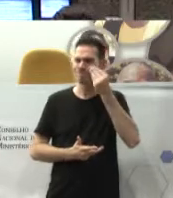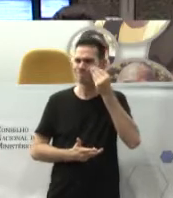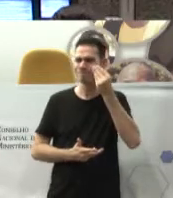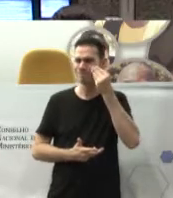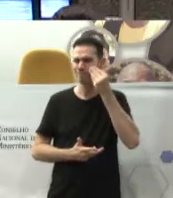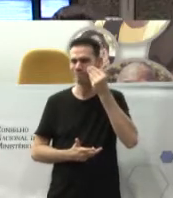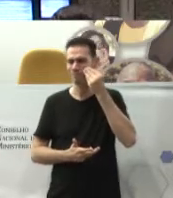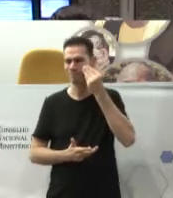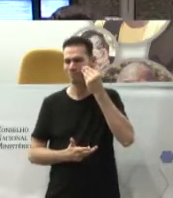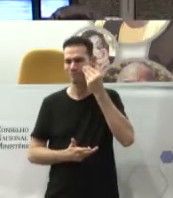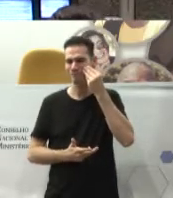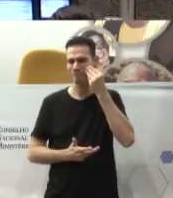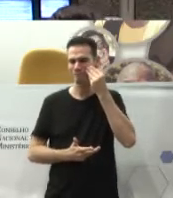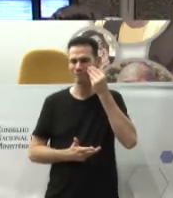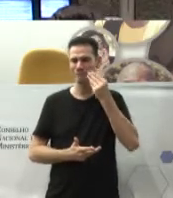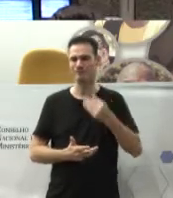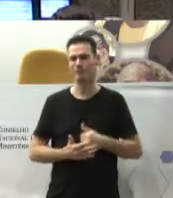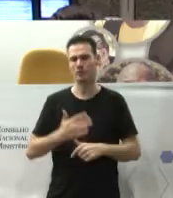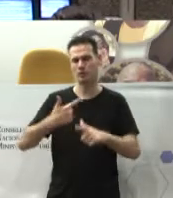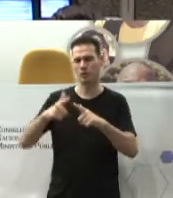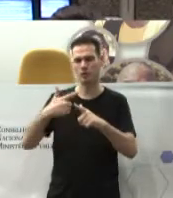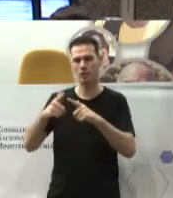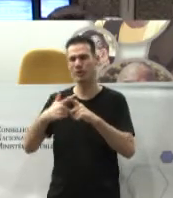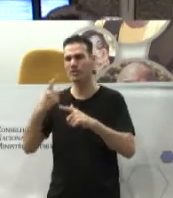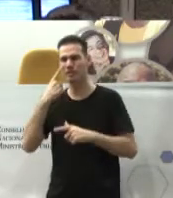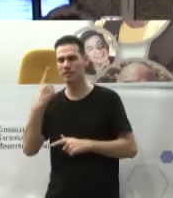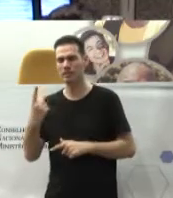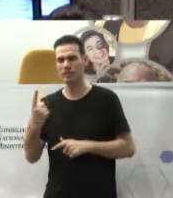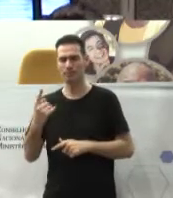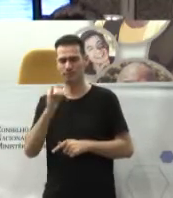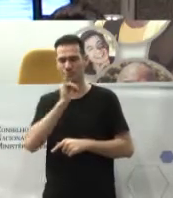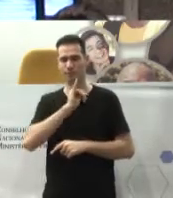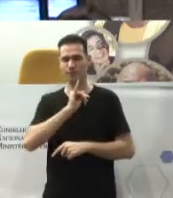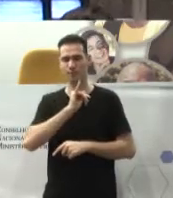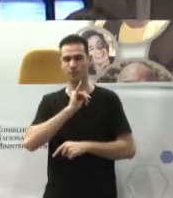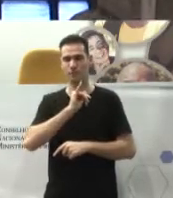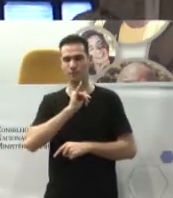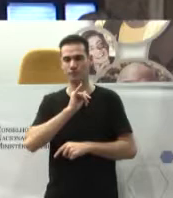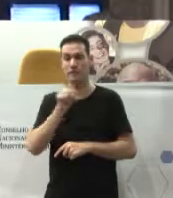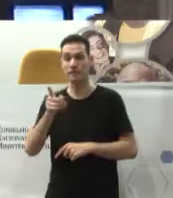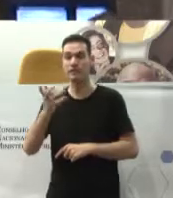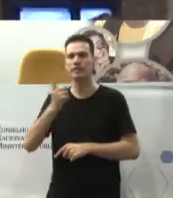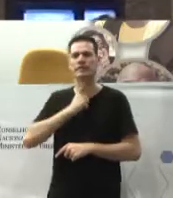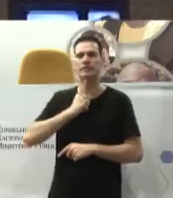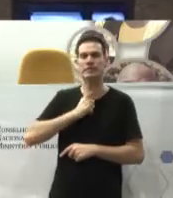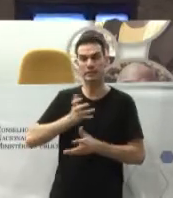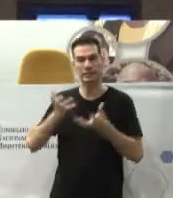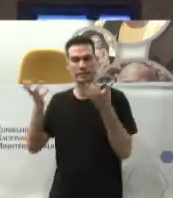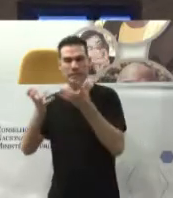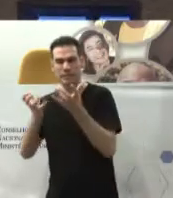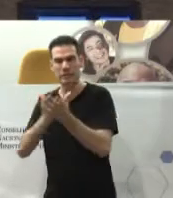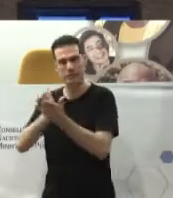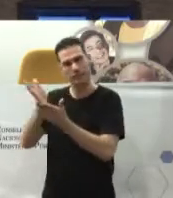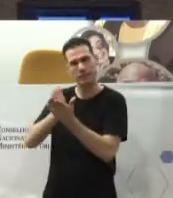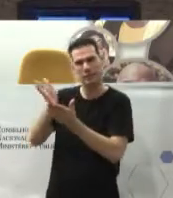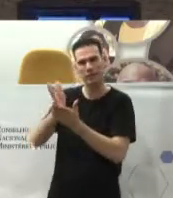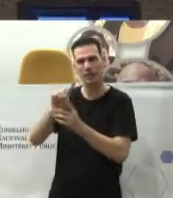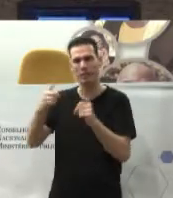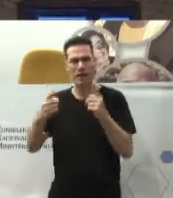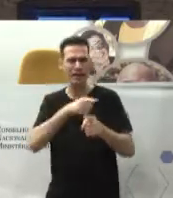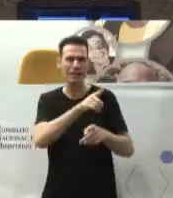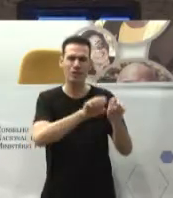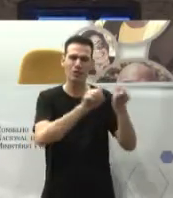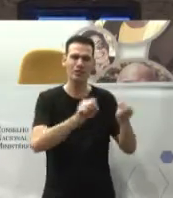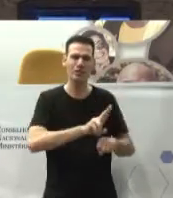um lado e outro que vem acontecendo, entre aquilo que era o desejável e aquilo que, de fato, o sistema